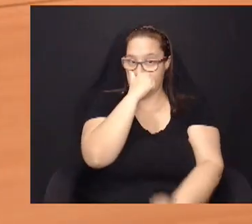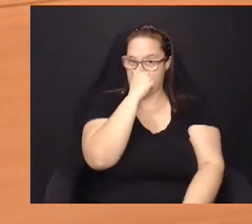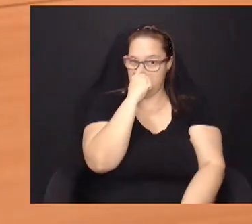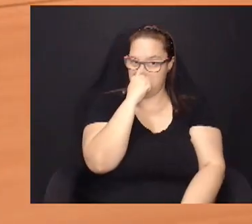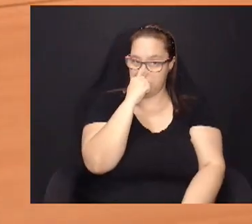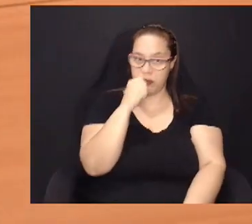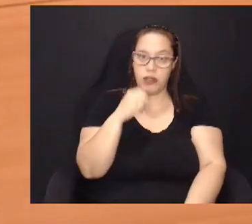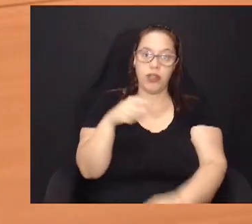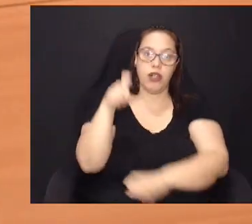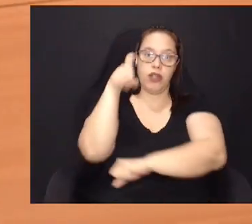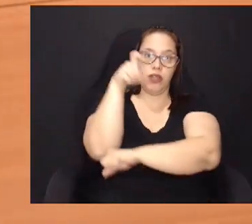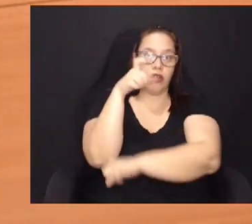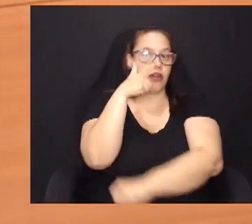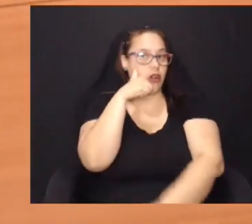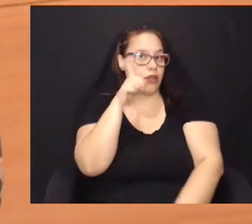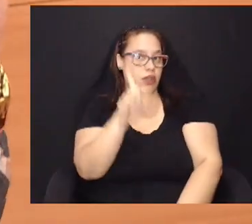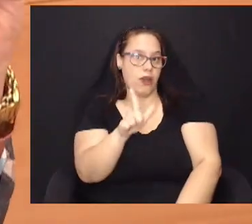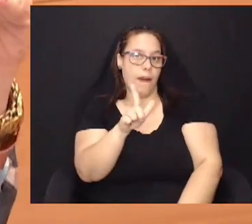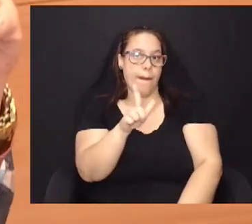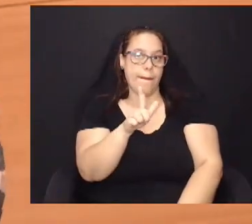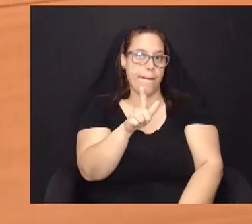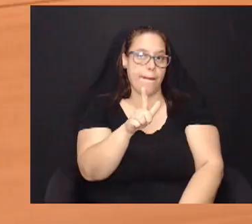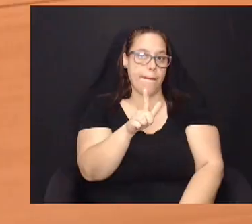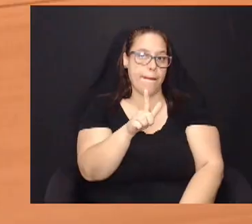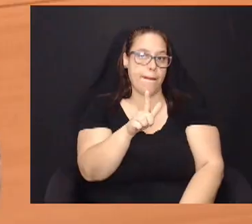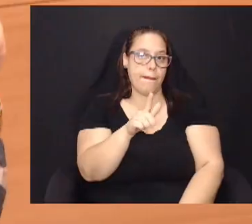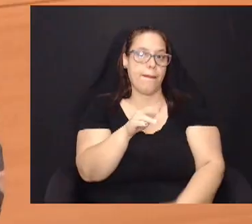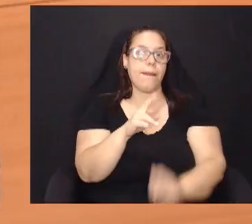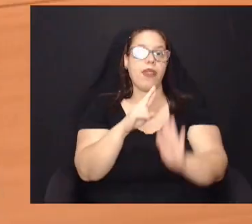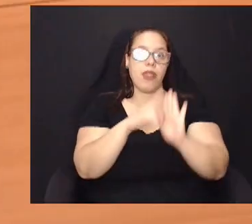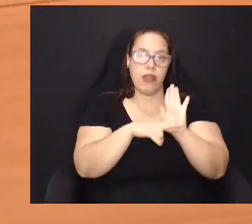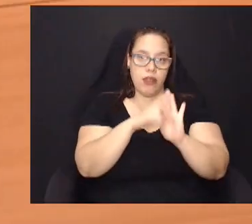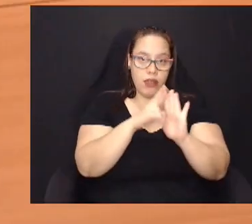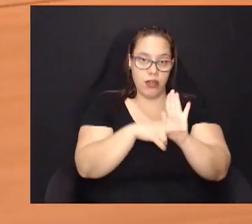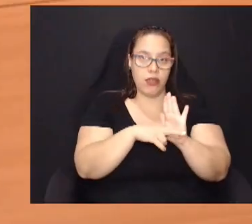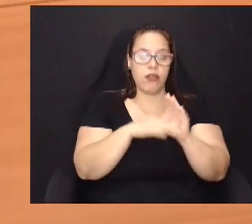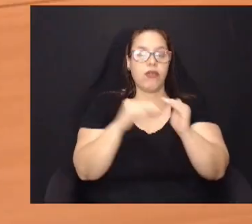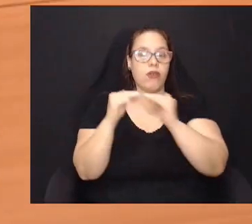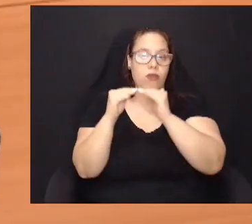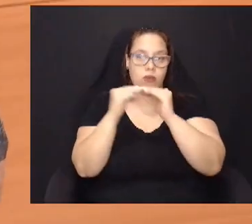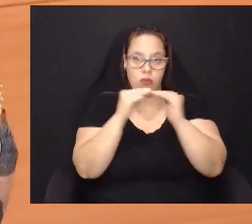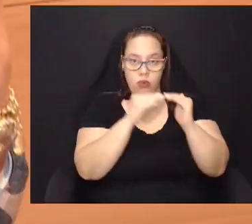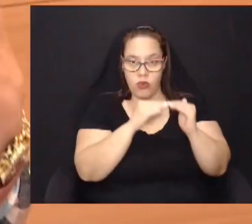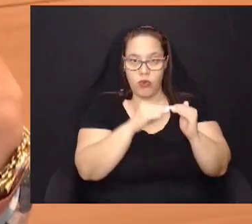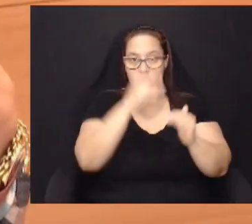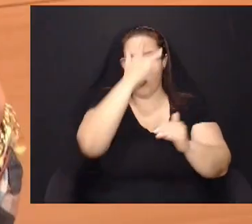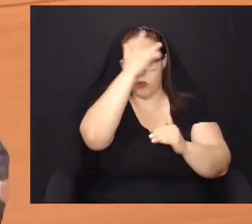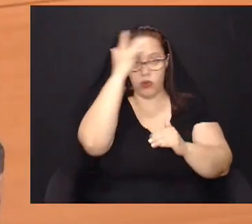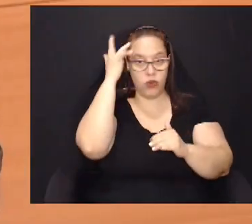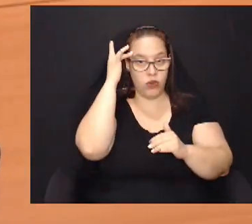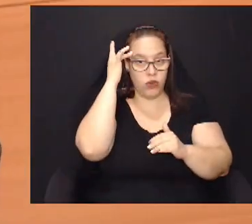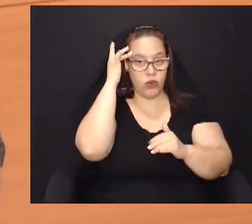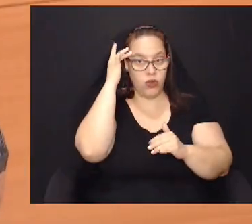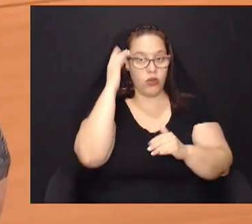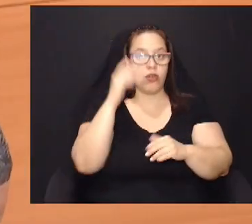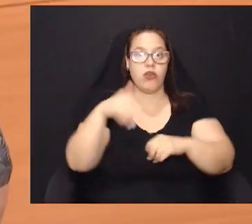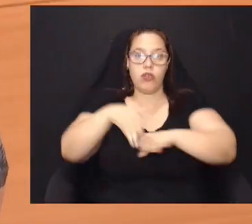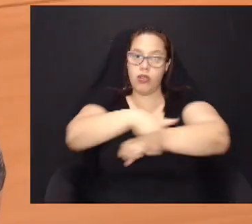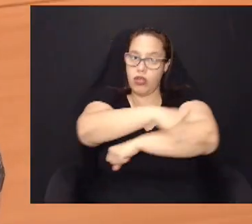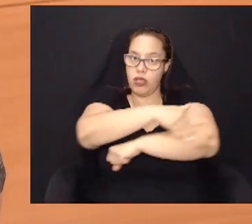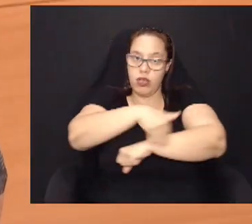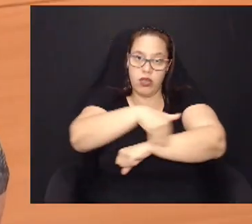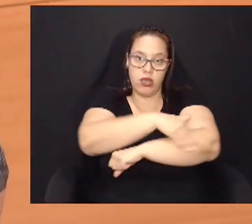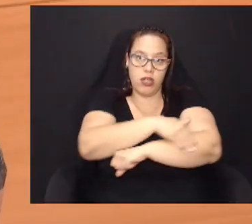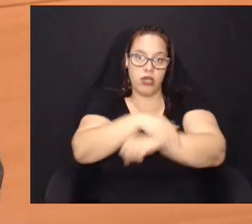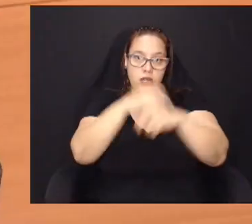gente conseguiu, né, numa normalidade, num bom senso, as pessoas não estão muito nas ruas, têm